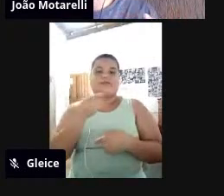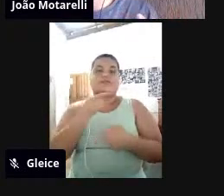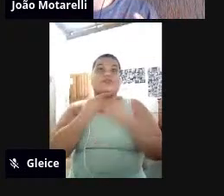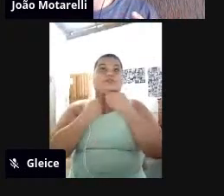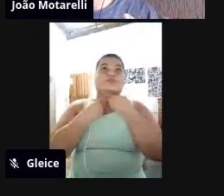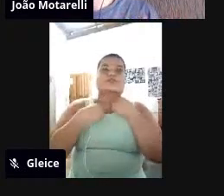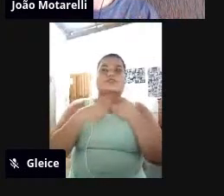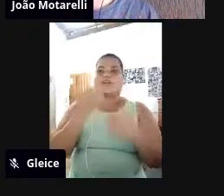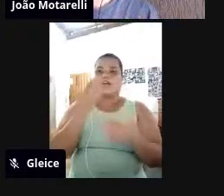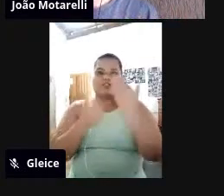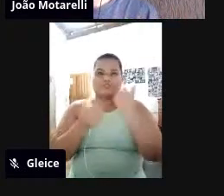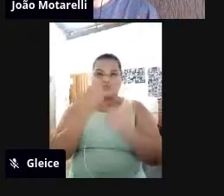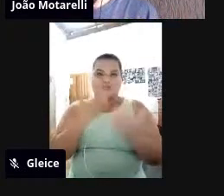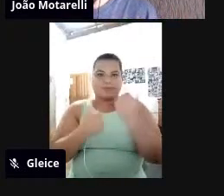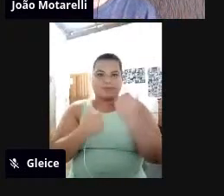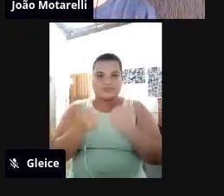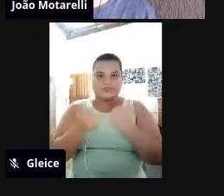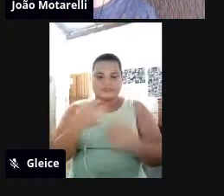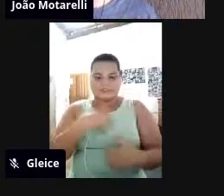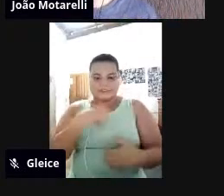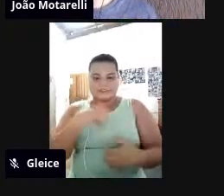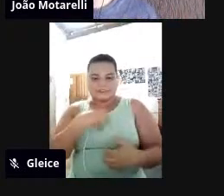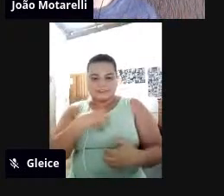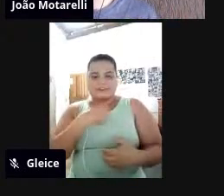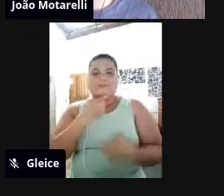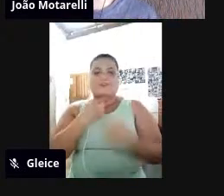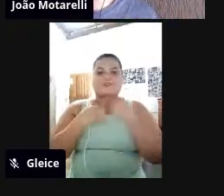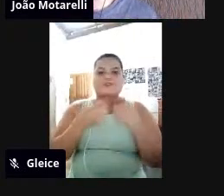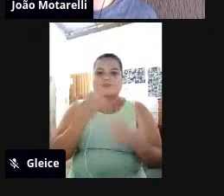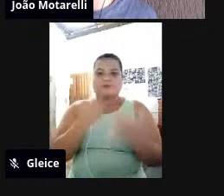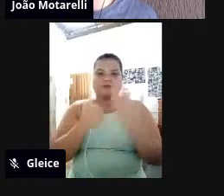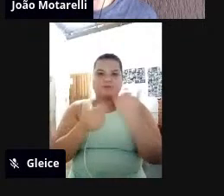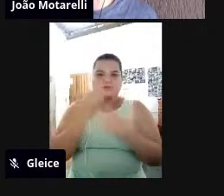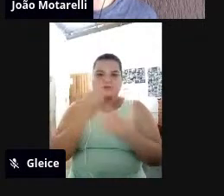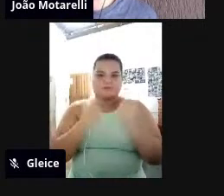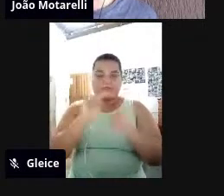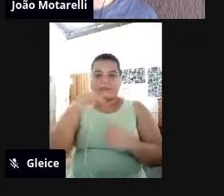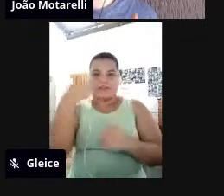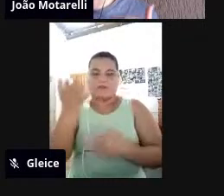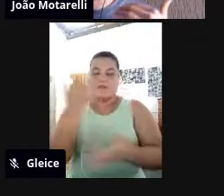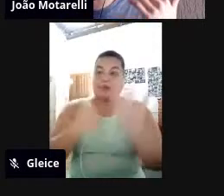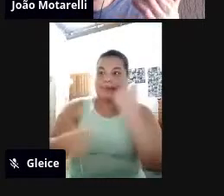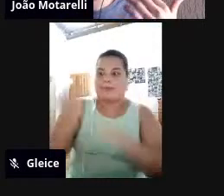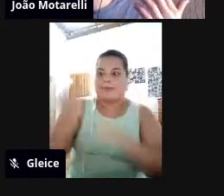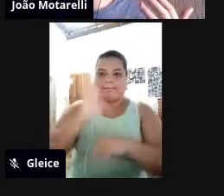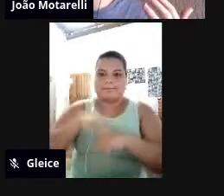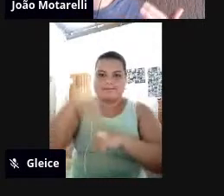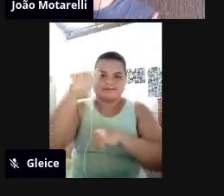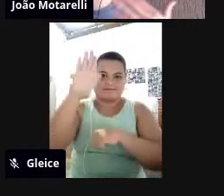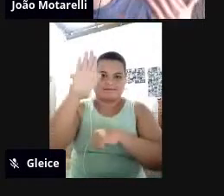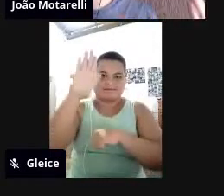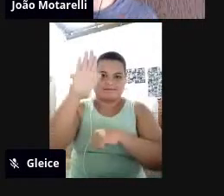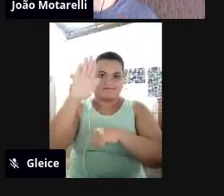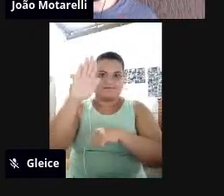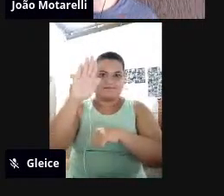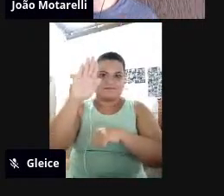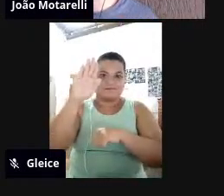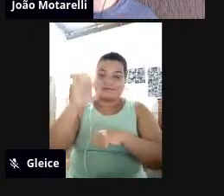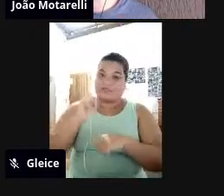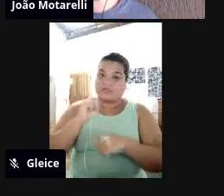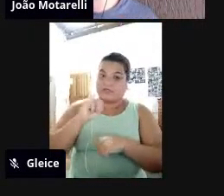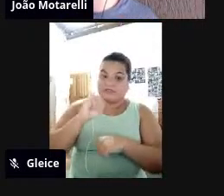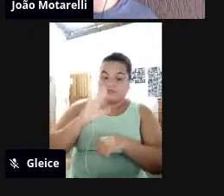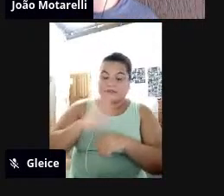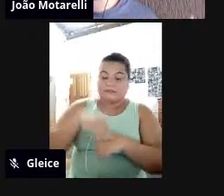motivação em comer, podendo levar ao consumo exagerado do alimento. que, quando exacerbado, também está associado